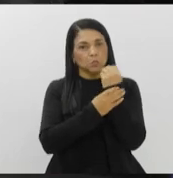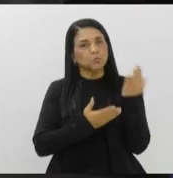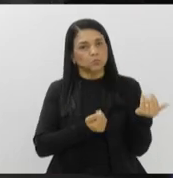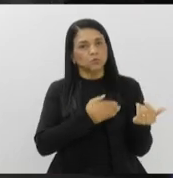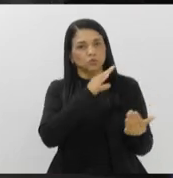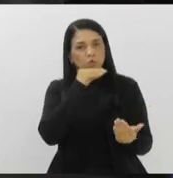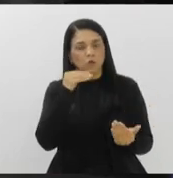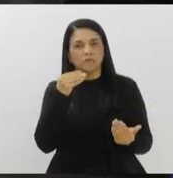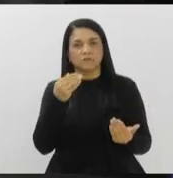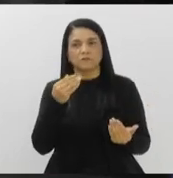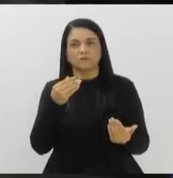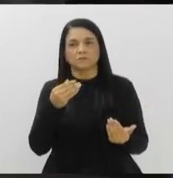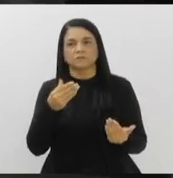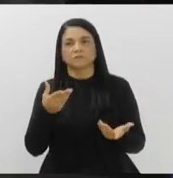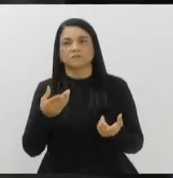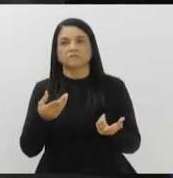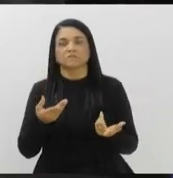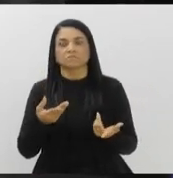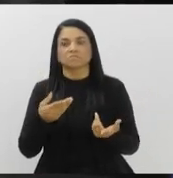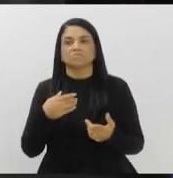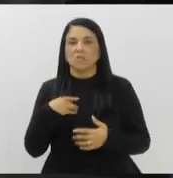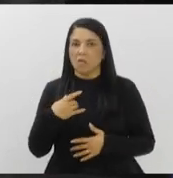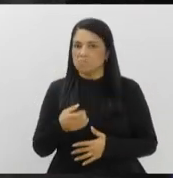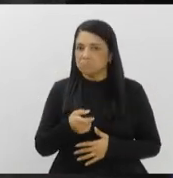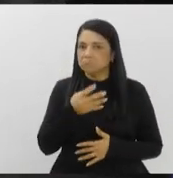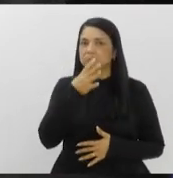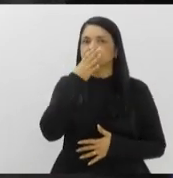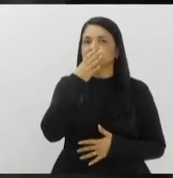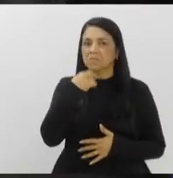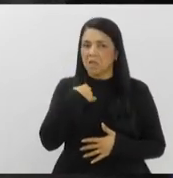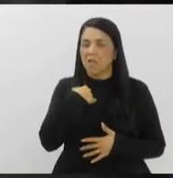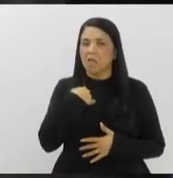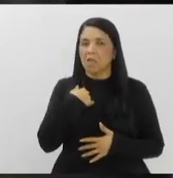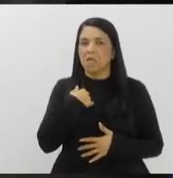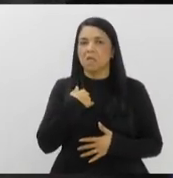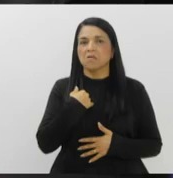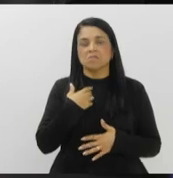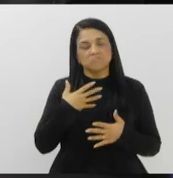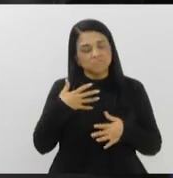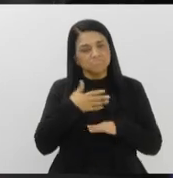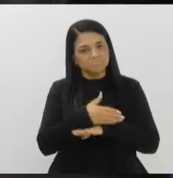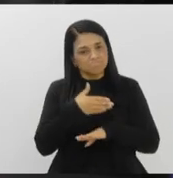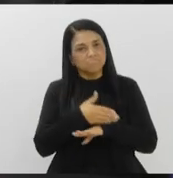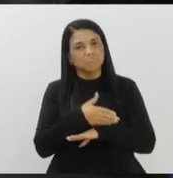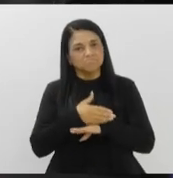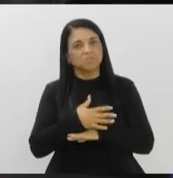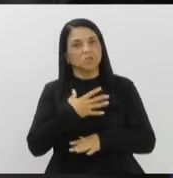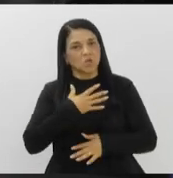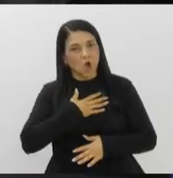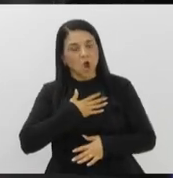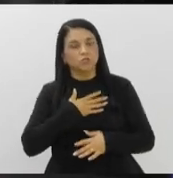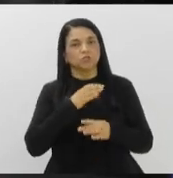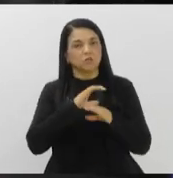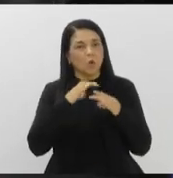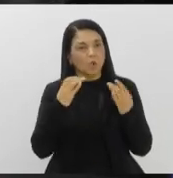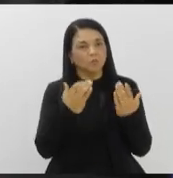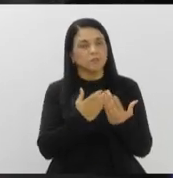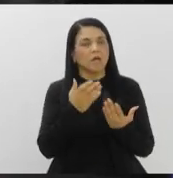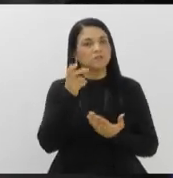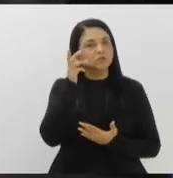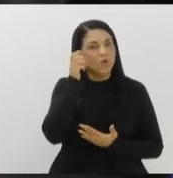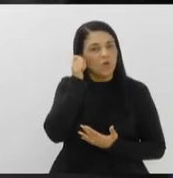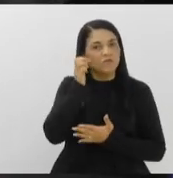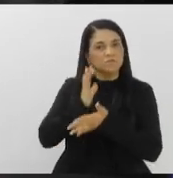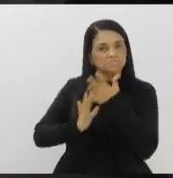seguros. Eu fiquei muito impressionada, por isso eu faço questão de estar sempre presente quando eu posso, lá na comunidade, e ouvir. Outra questão